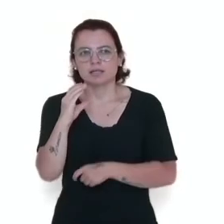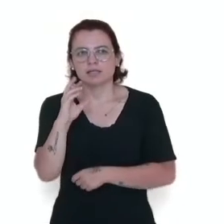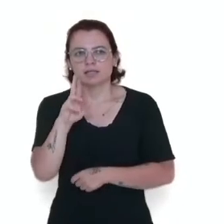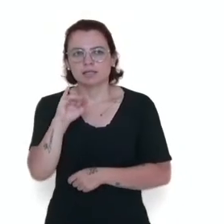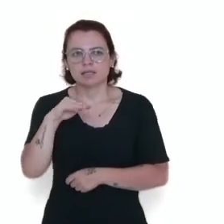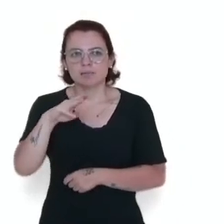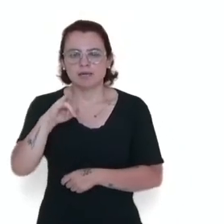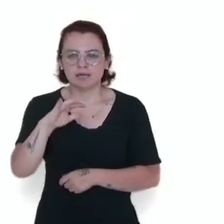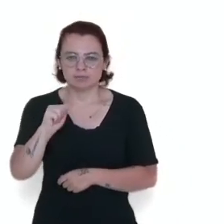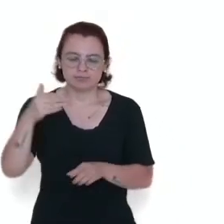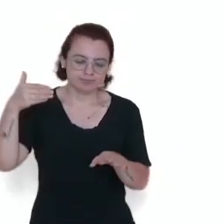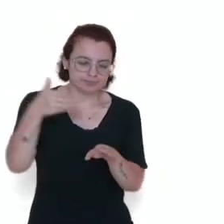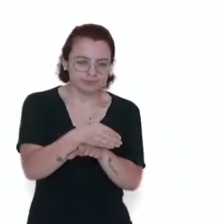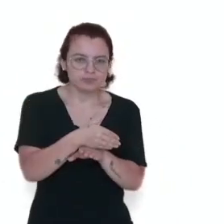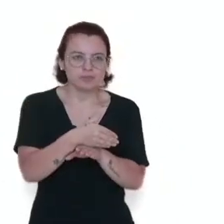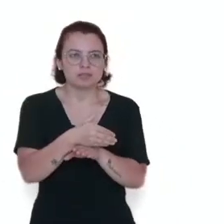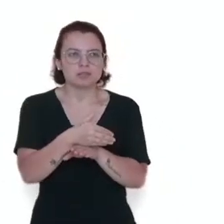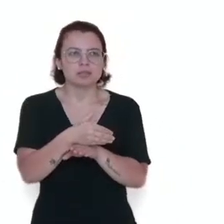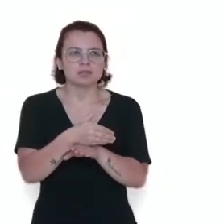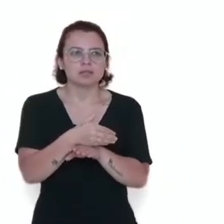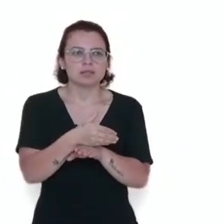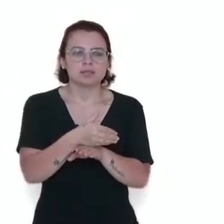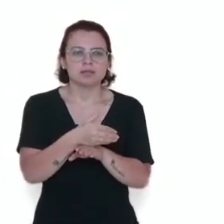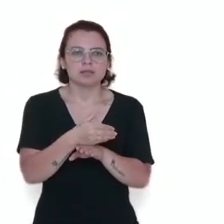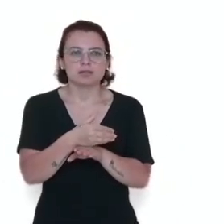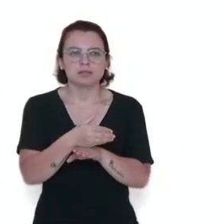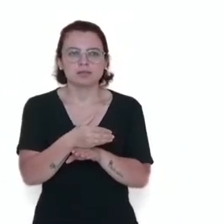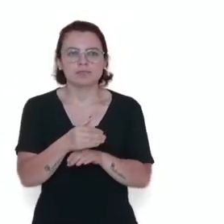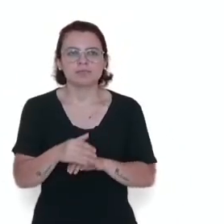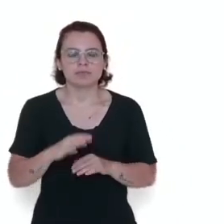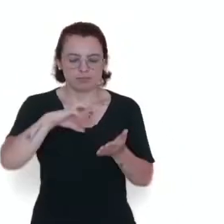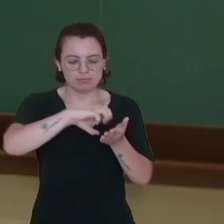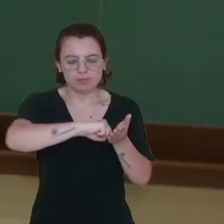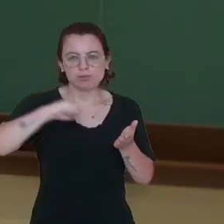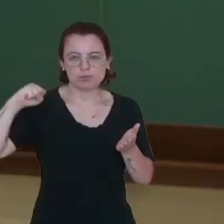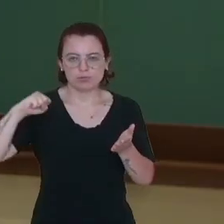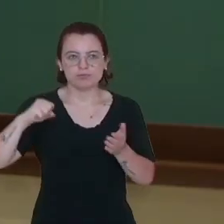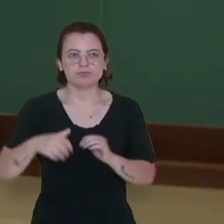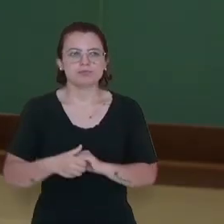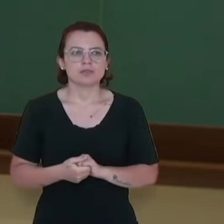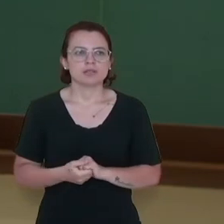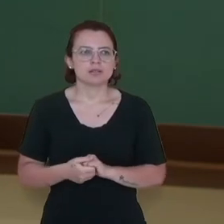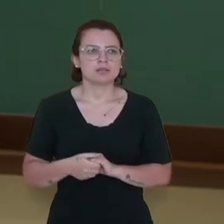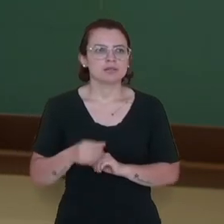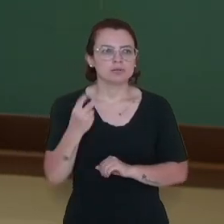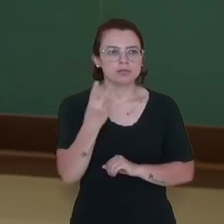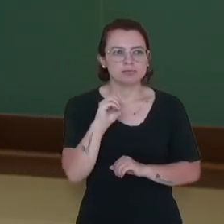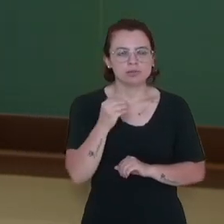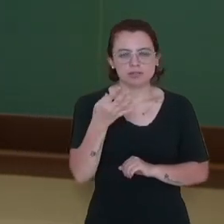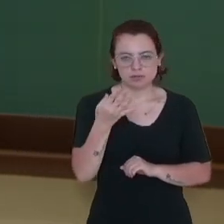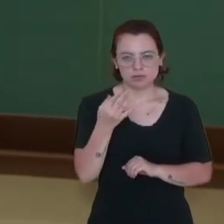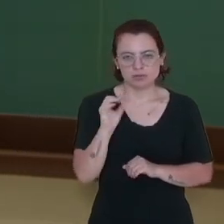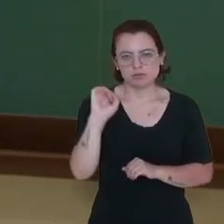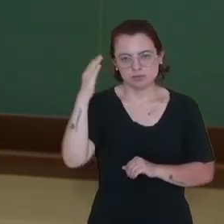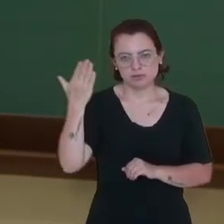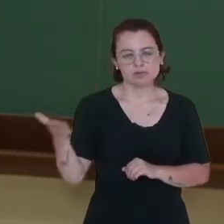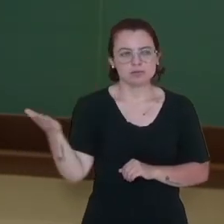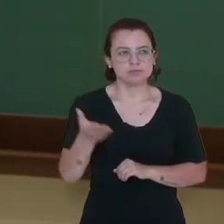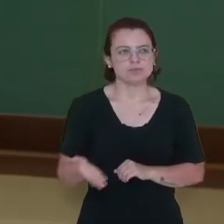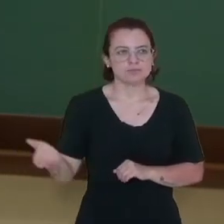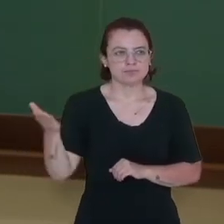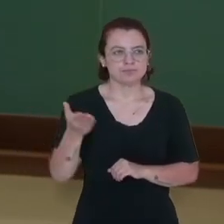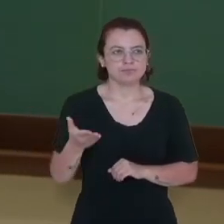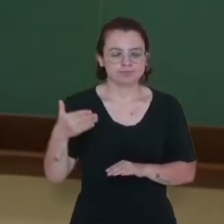então invadiu a Crimeia e atualmente pertence à Rússia, ok? Então, olha só, isso aconteceu em 2014, né? Então teve